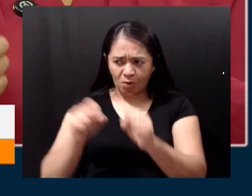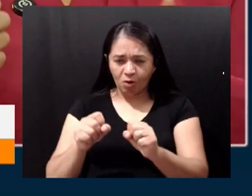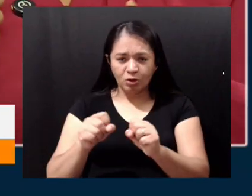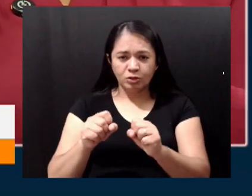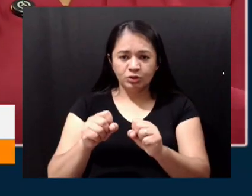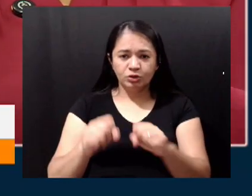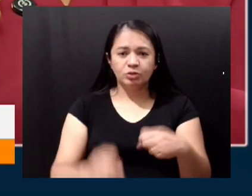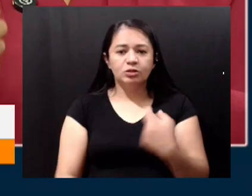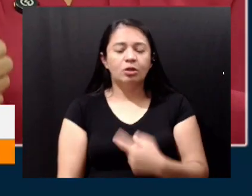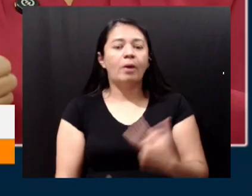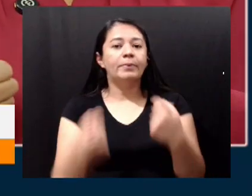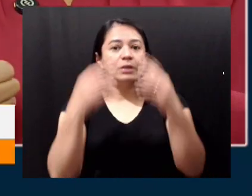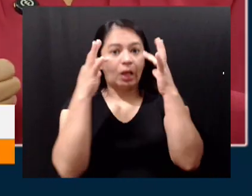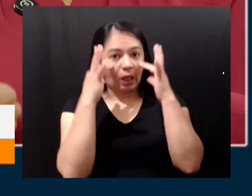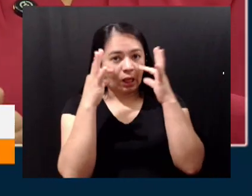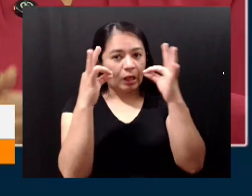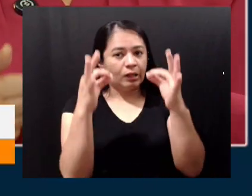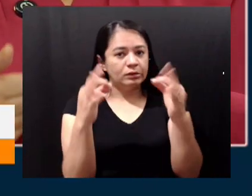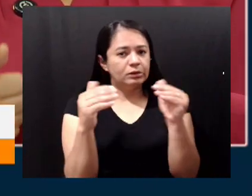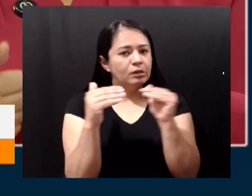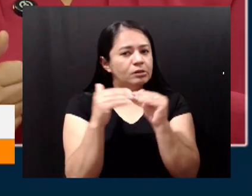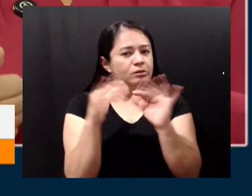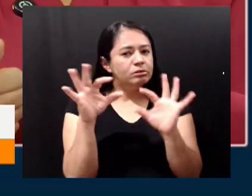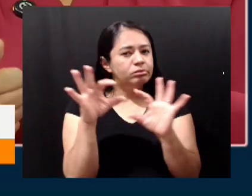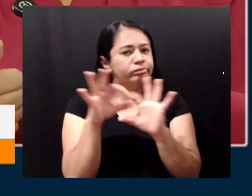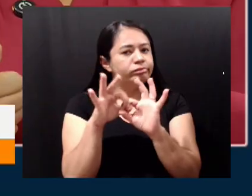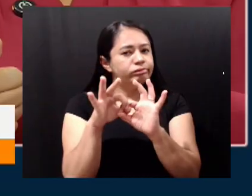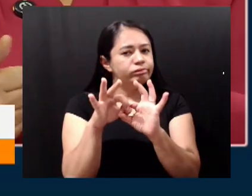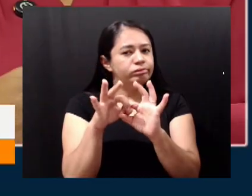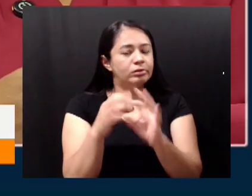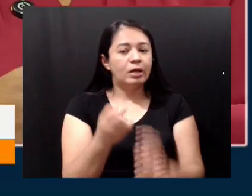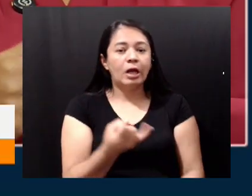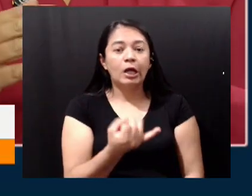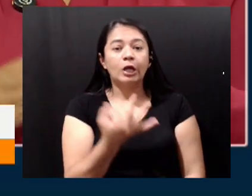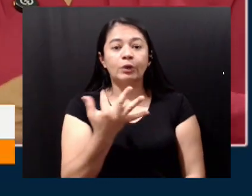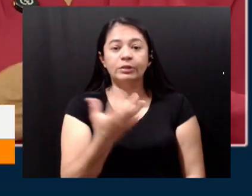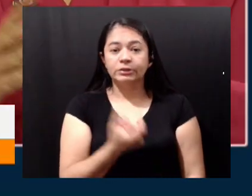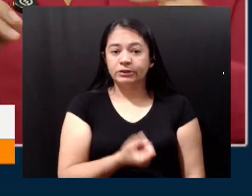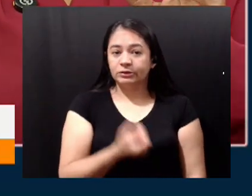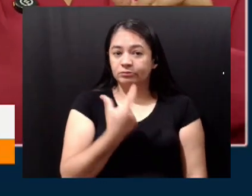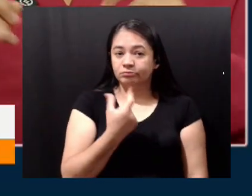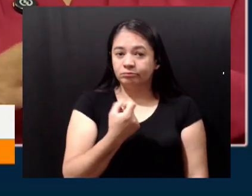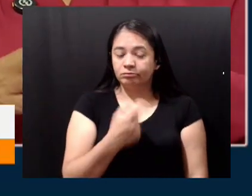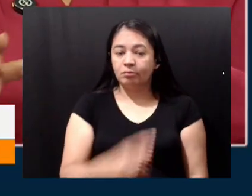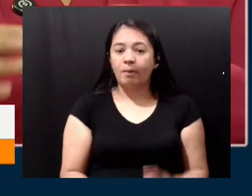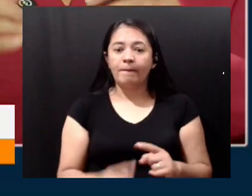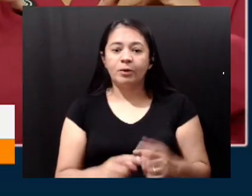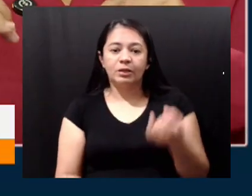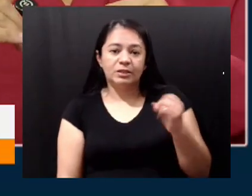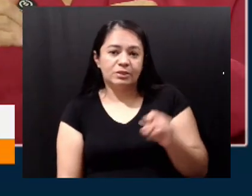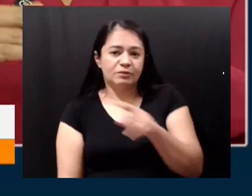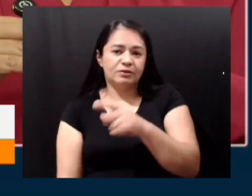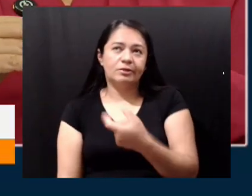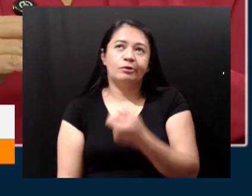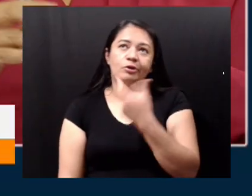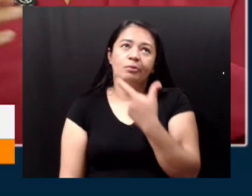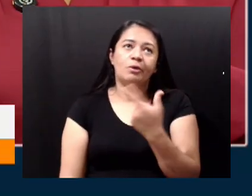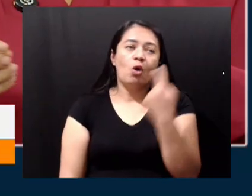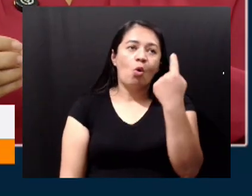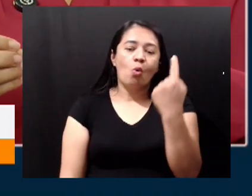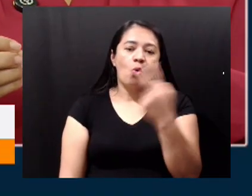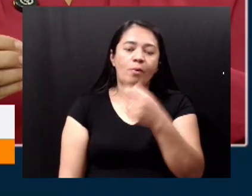à combinação, à gramagem da medicação, porque assim, se você toma lá, vamos colocar um remédio para dor de